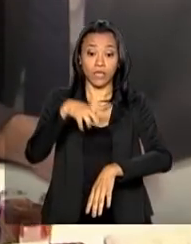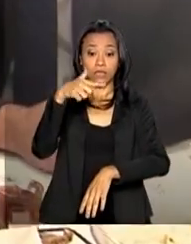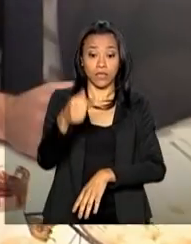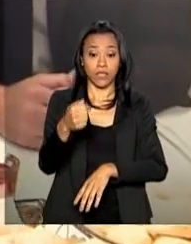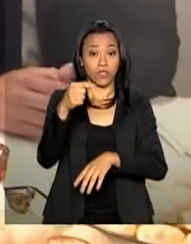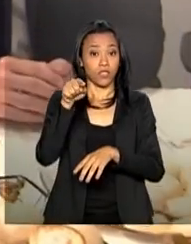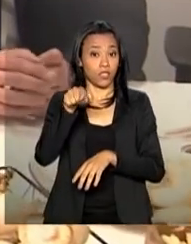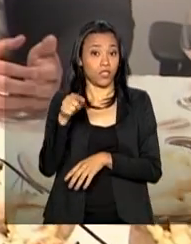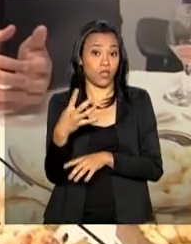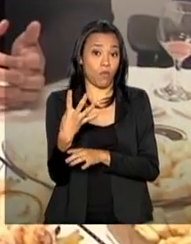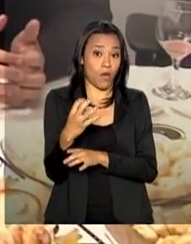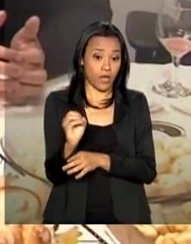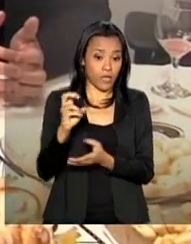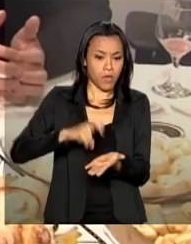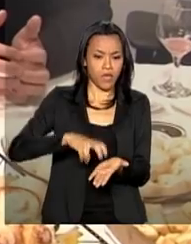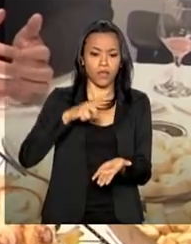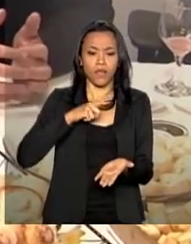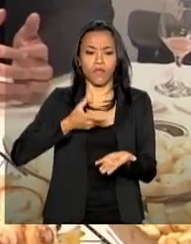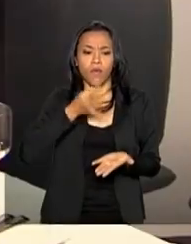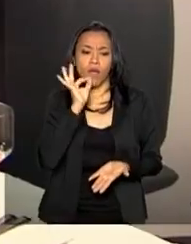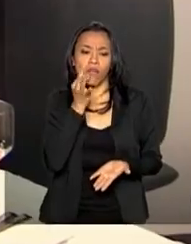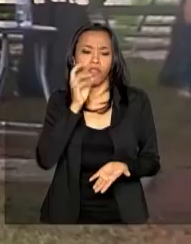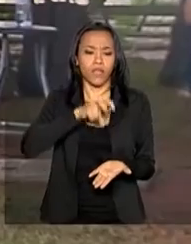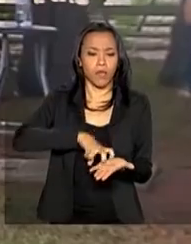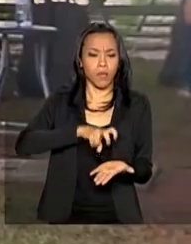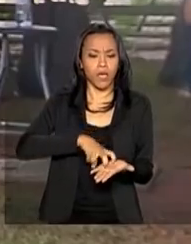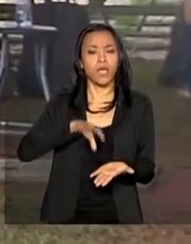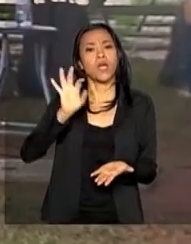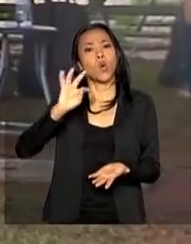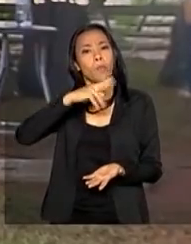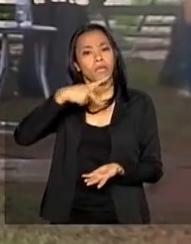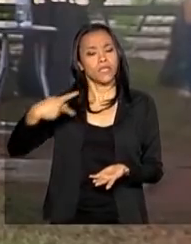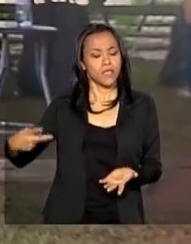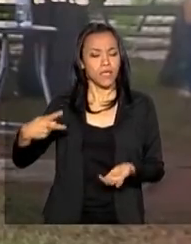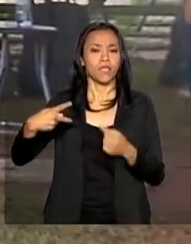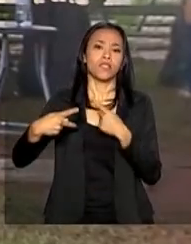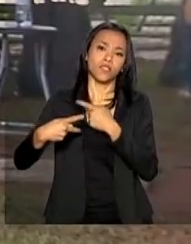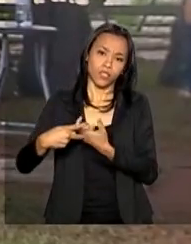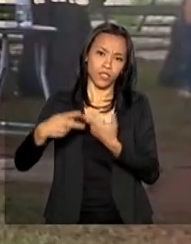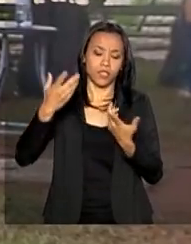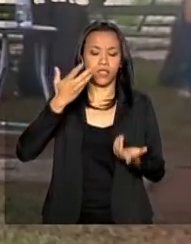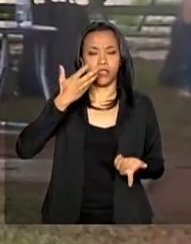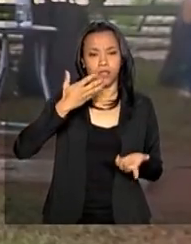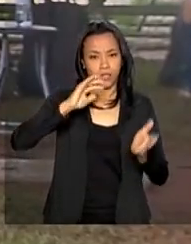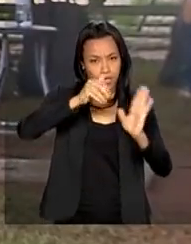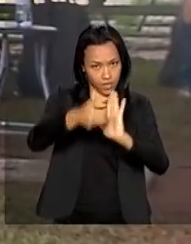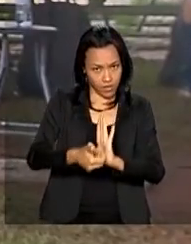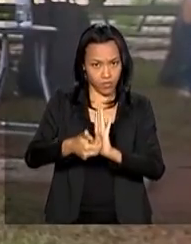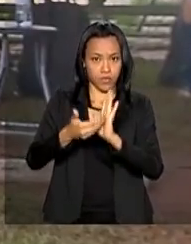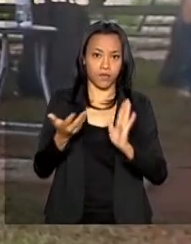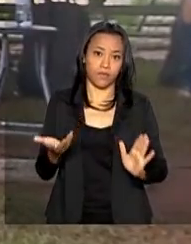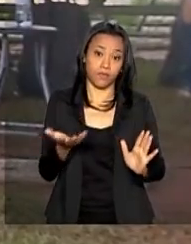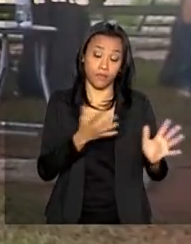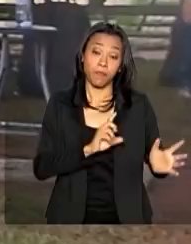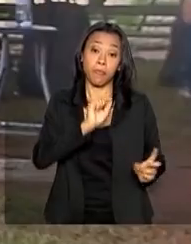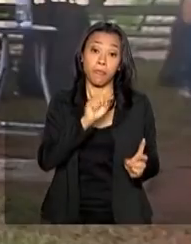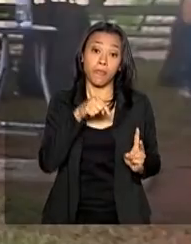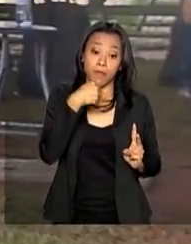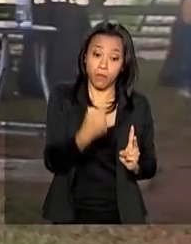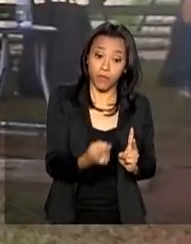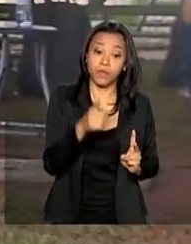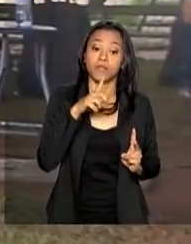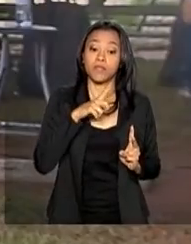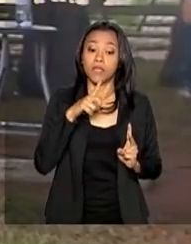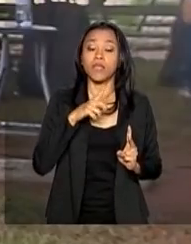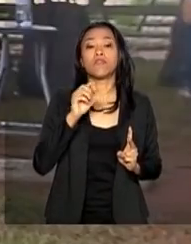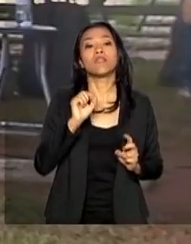mesmo, ele participou de um café da manhã com o presidente da Câmara, deputado Rodrigo Maia. Depois, ele